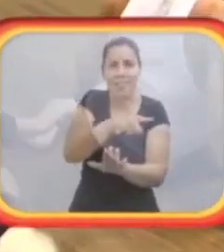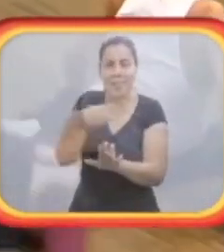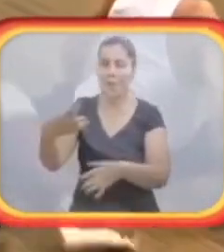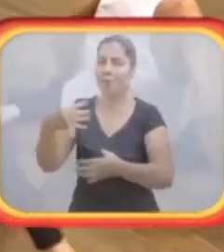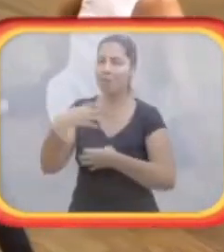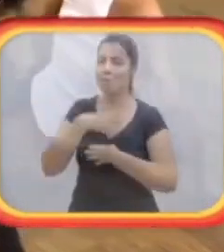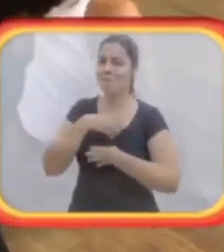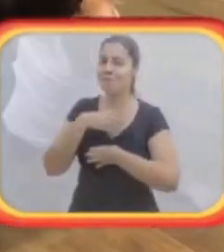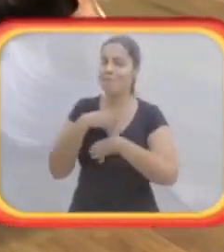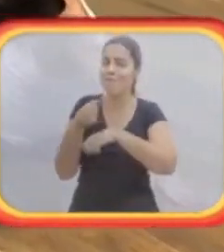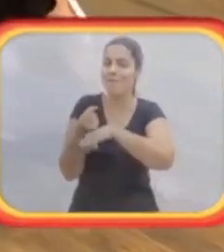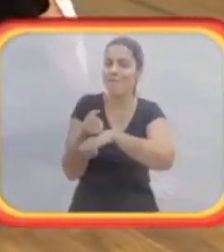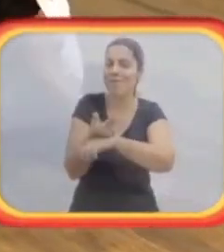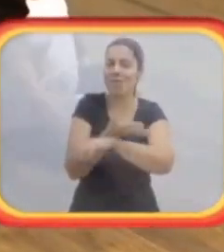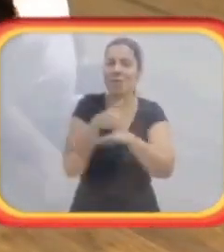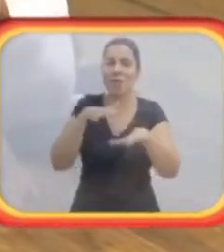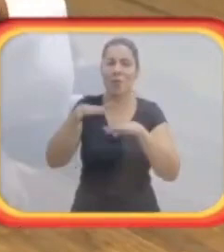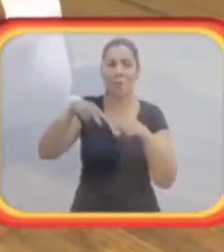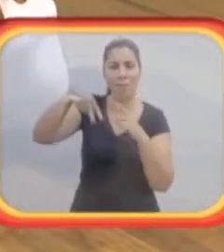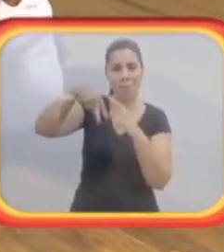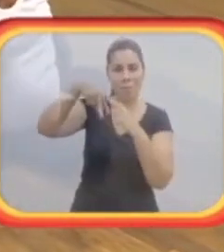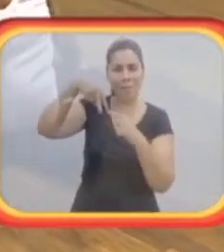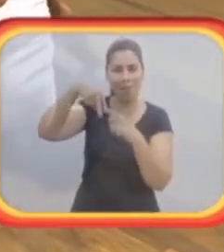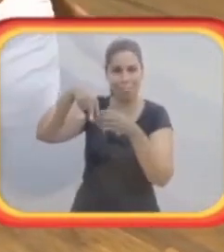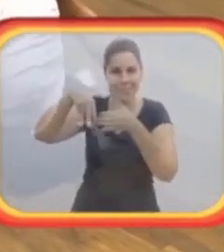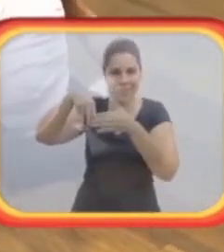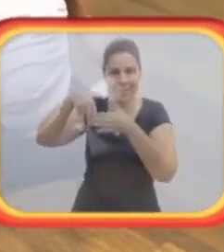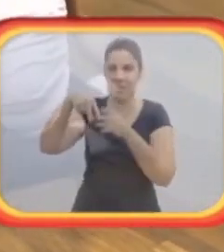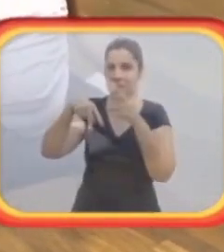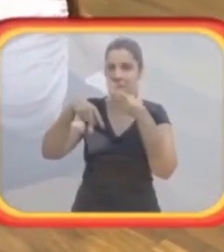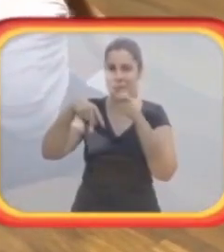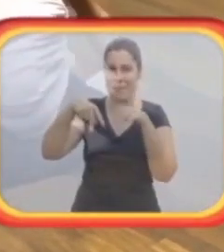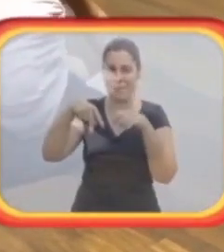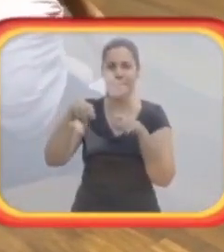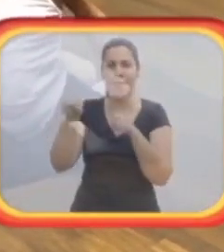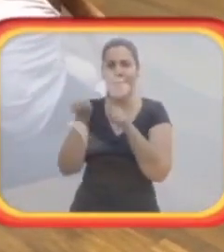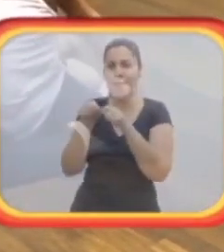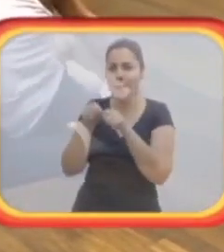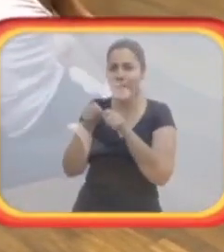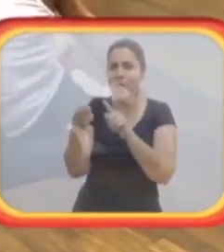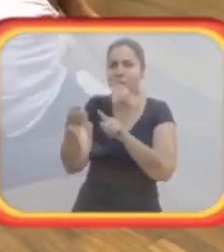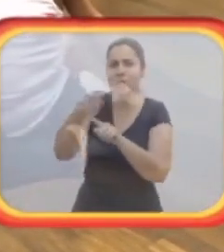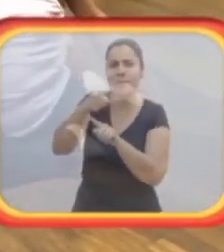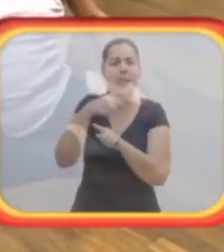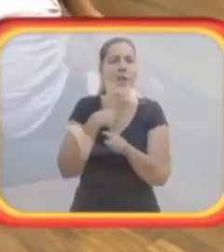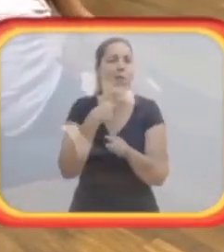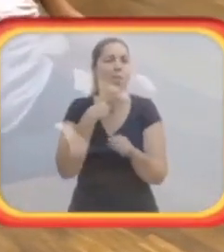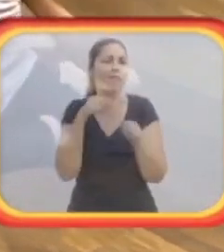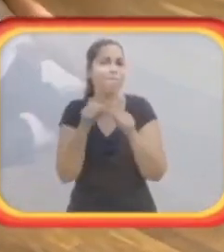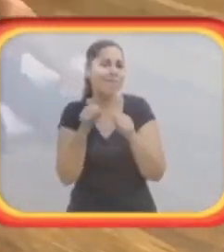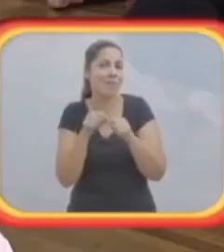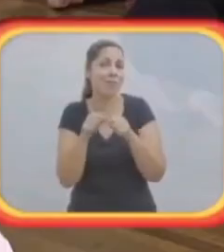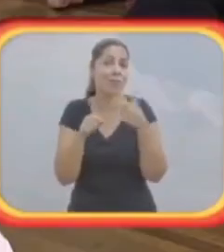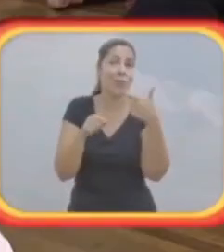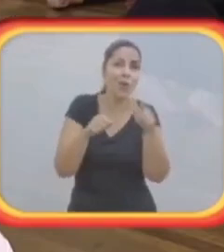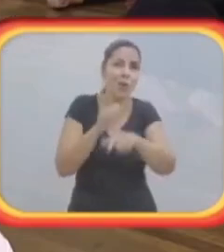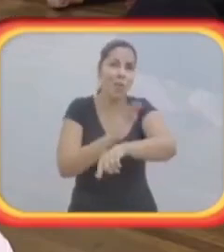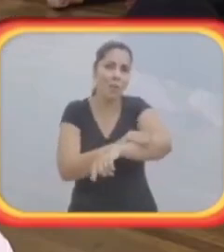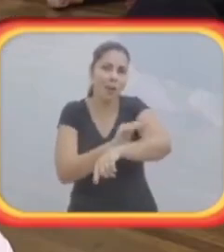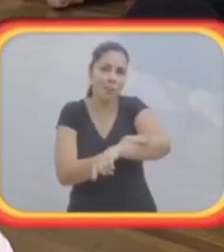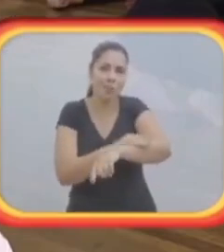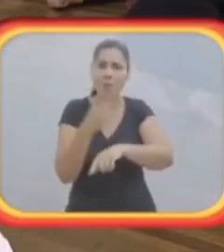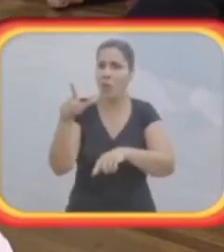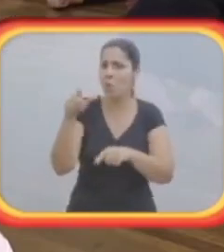A troca que a gente pode fazer. Não preciso fazer exatamente o mesmo movimento de perna que aquele bailarino está